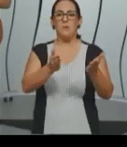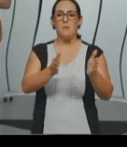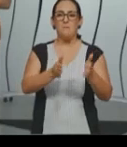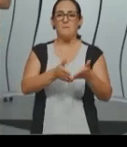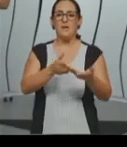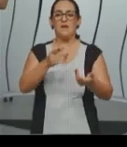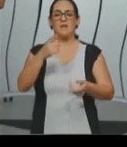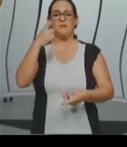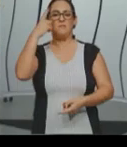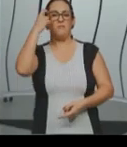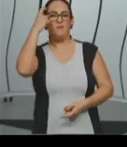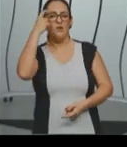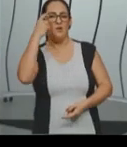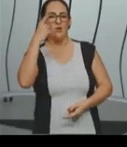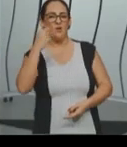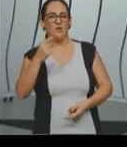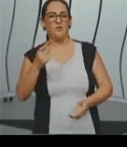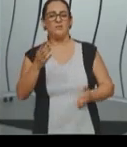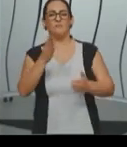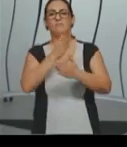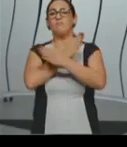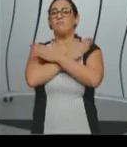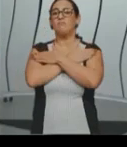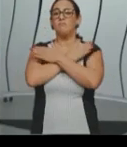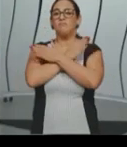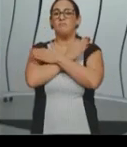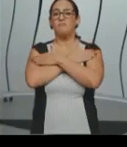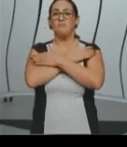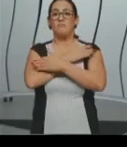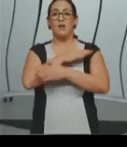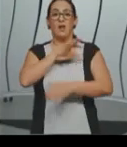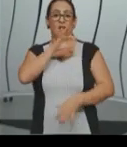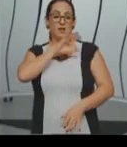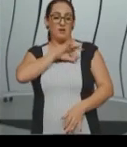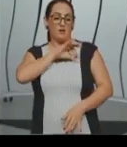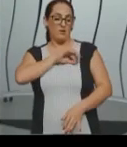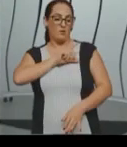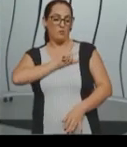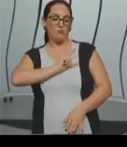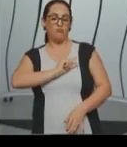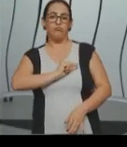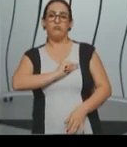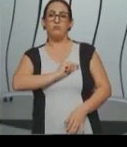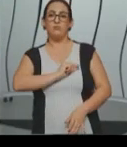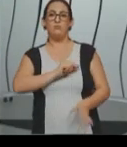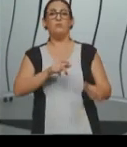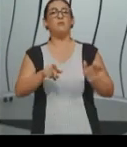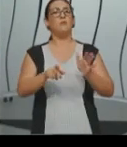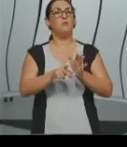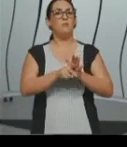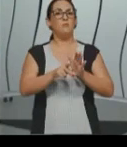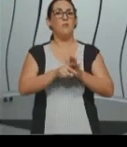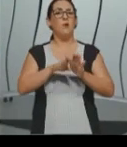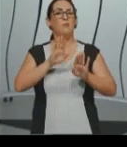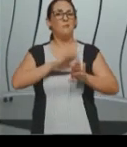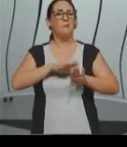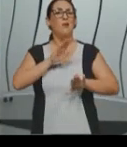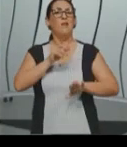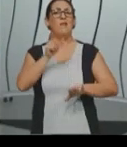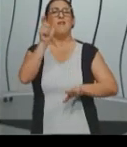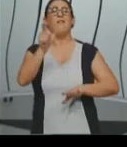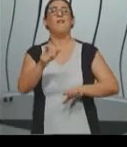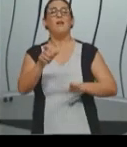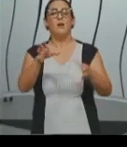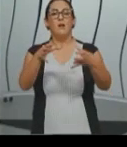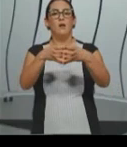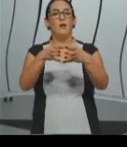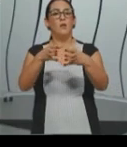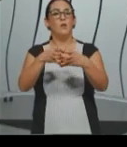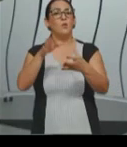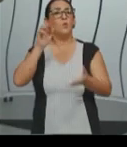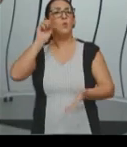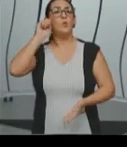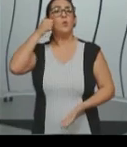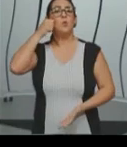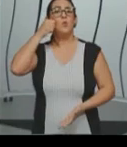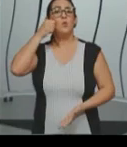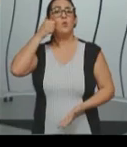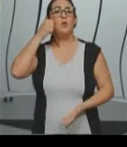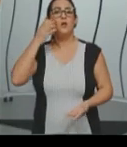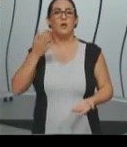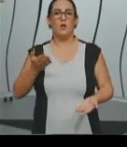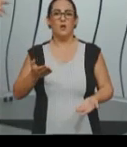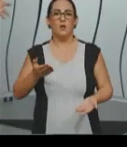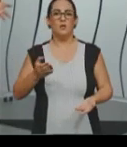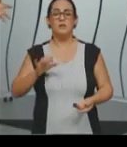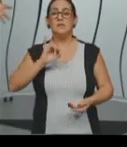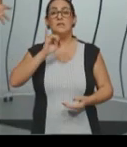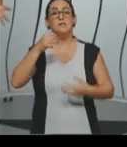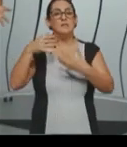desemprego, baixos salários afetam muito mais os negros que os brancos no Brasil devido a essas questões que são históricas, né? Então, se a gente refletir